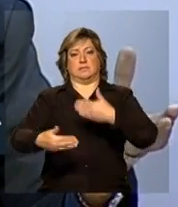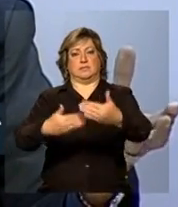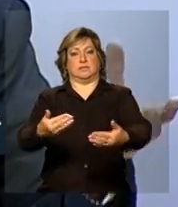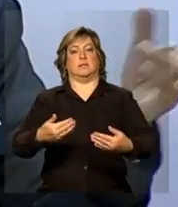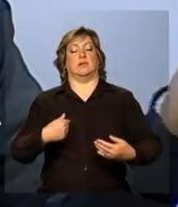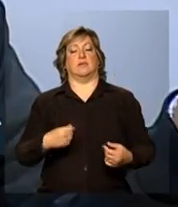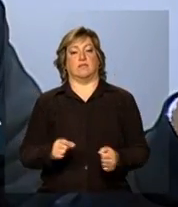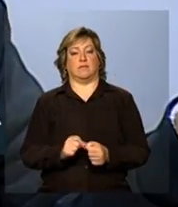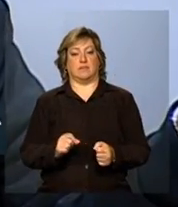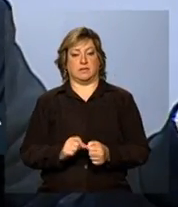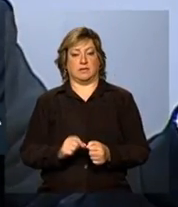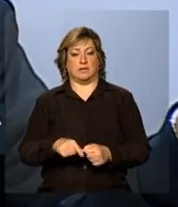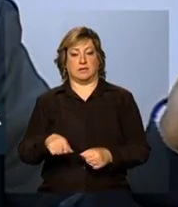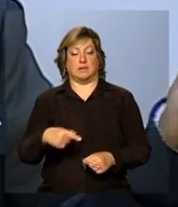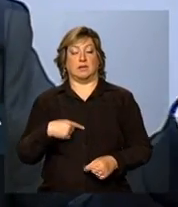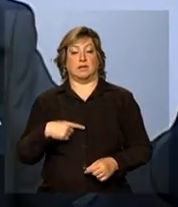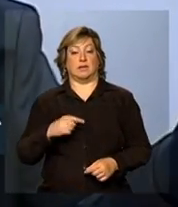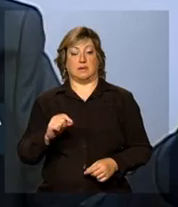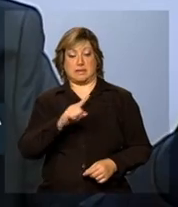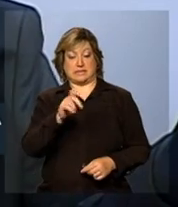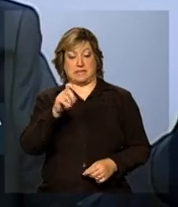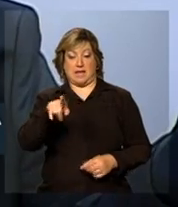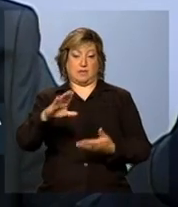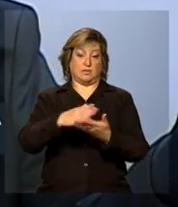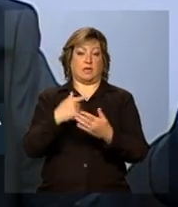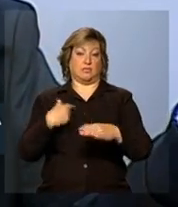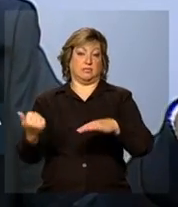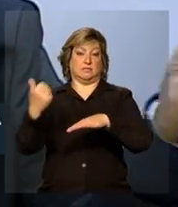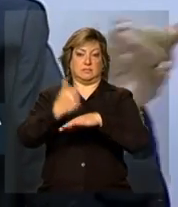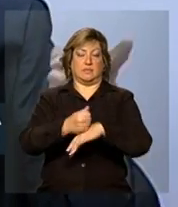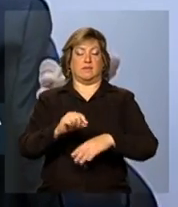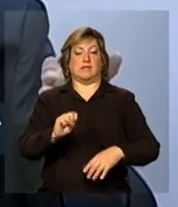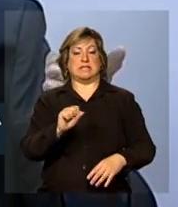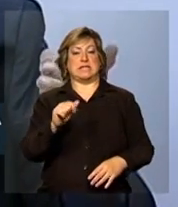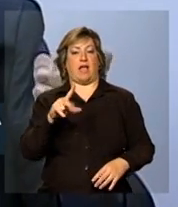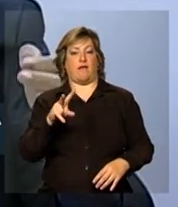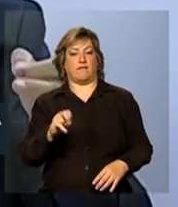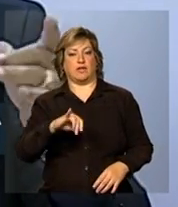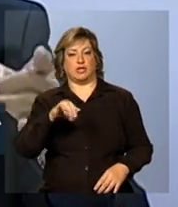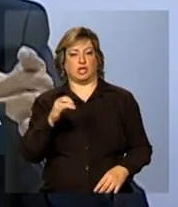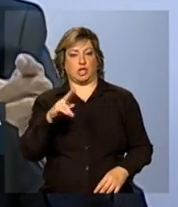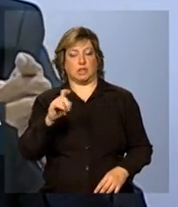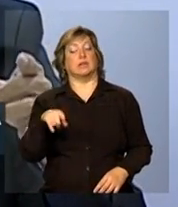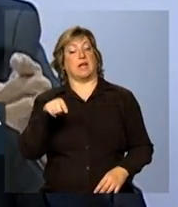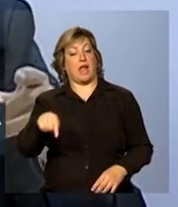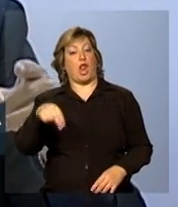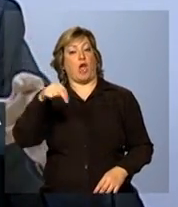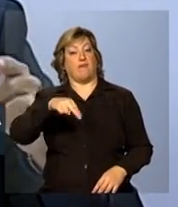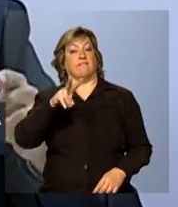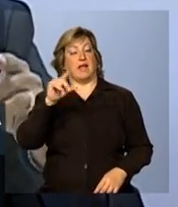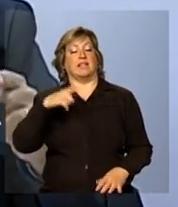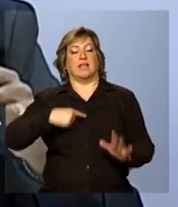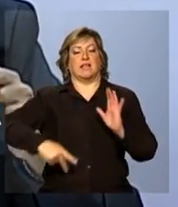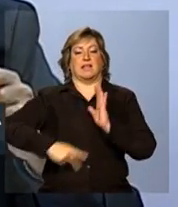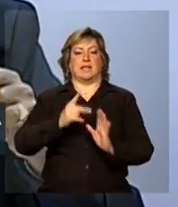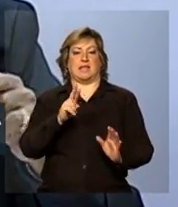agora, vou substituir o Zé, vou fazer Salve Jorge, a novela vai ter um transplante de rim,